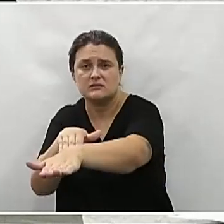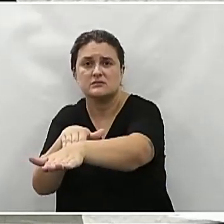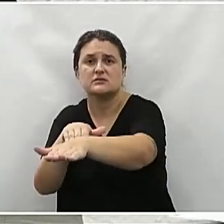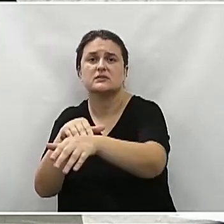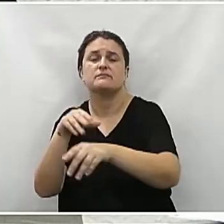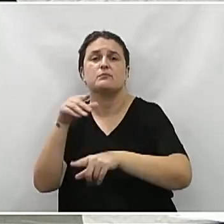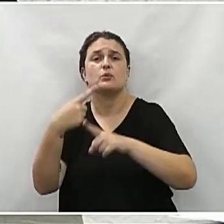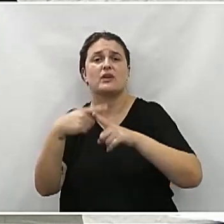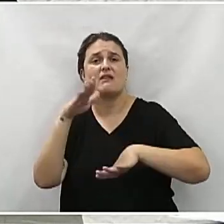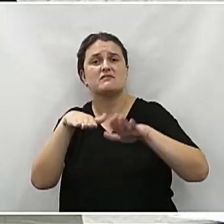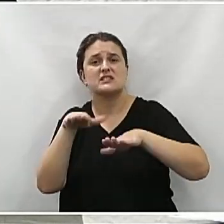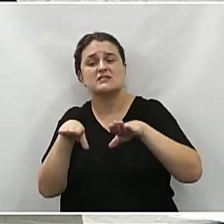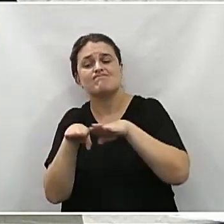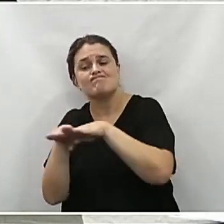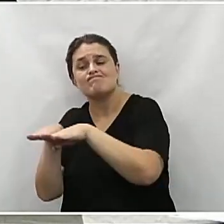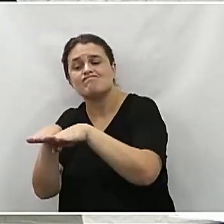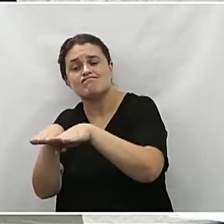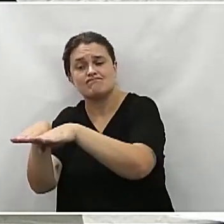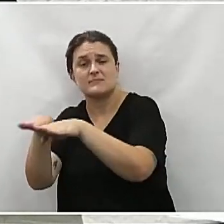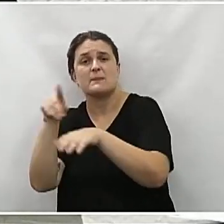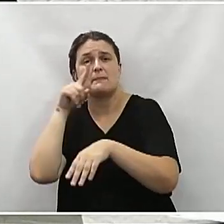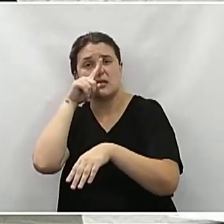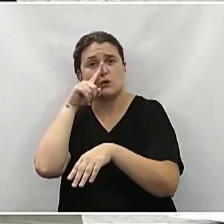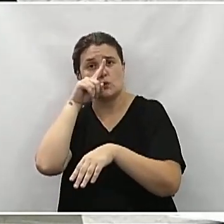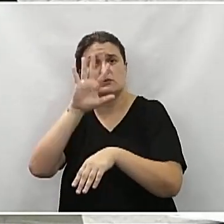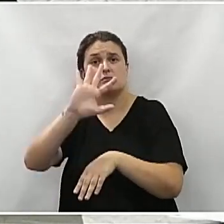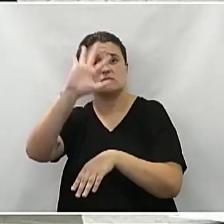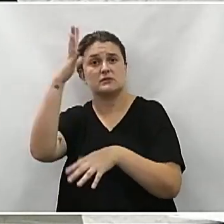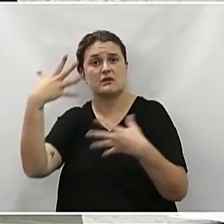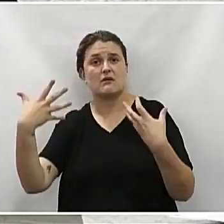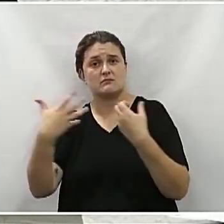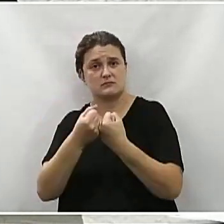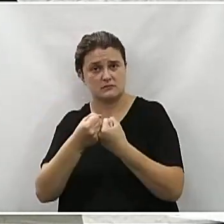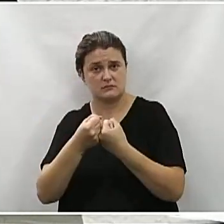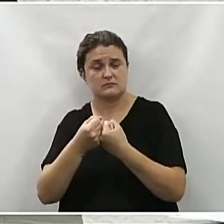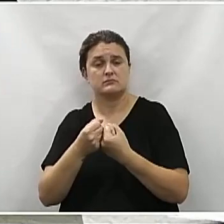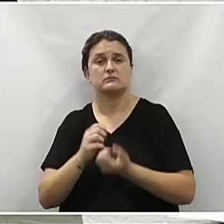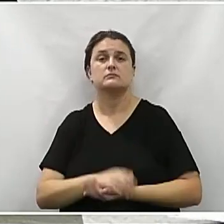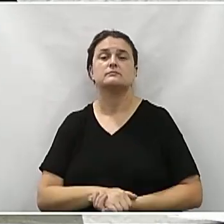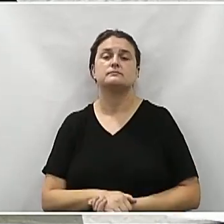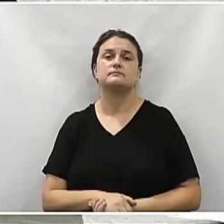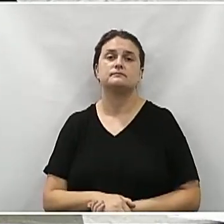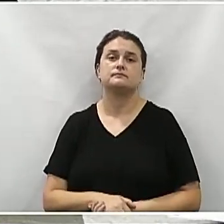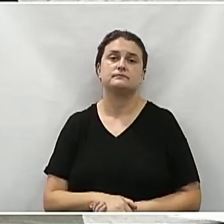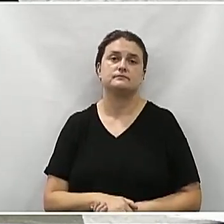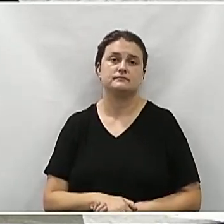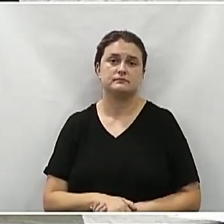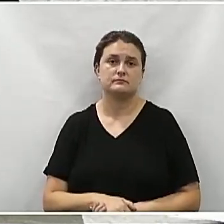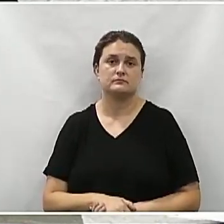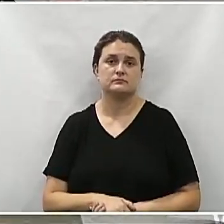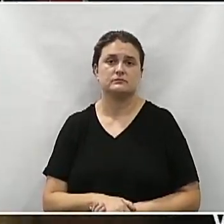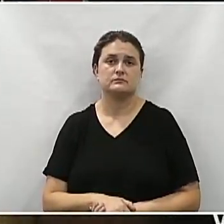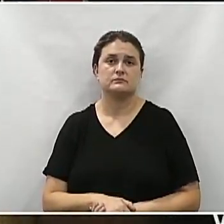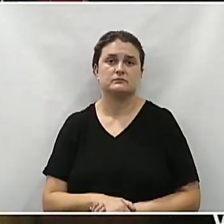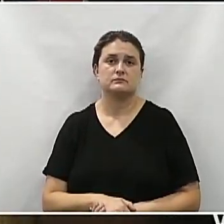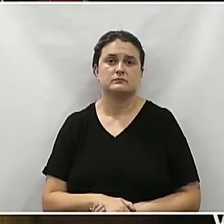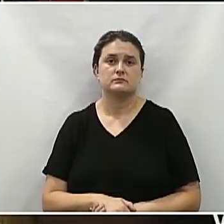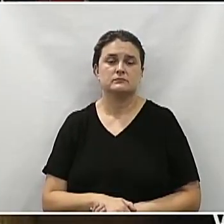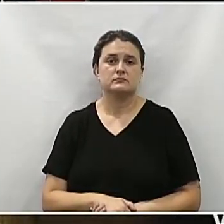em fila dupla, além de colocar em risco a integridade física dos alunos que utilizam essa modalidade de condução.